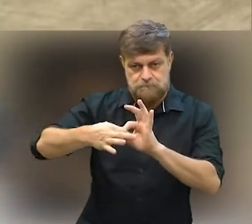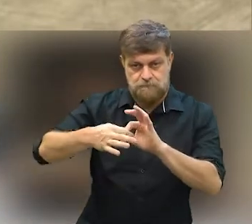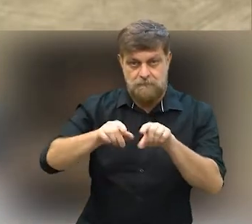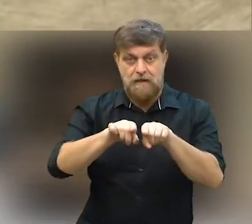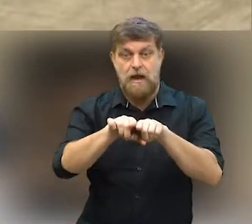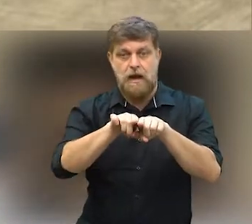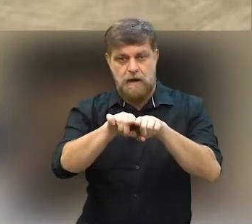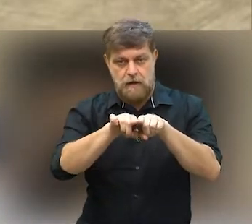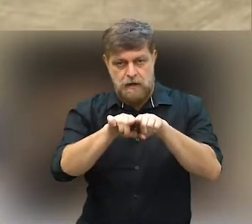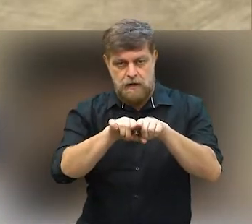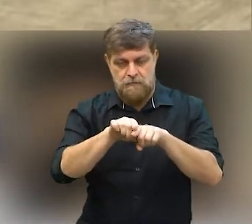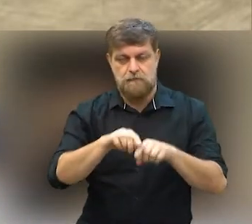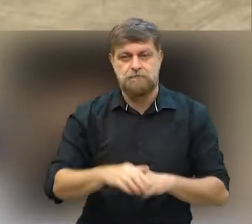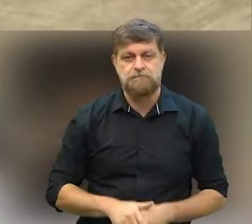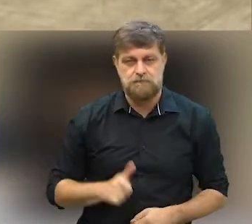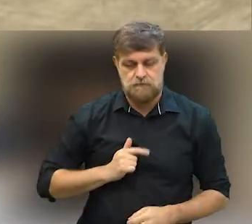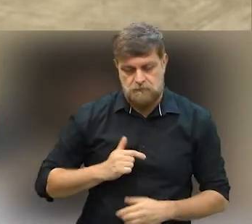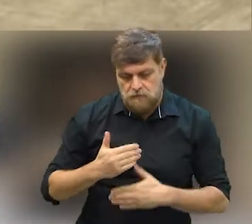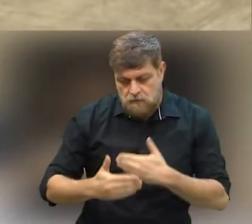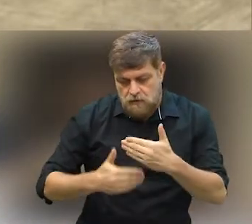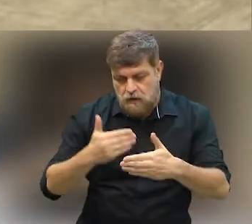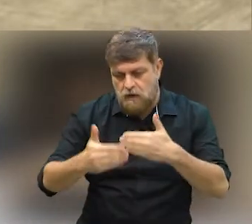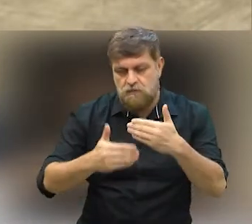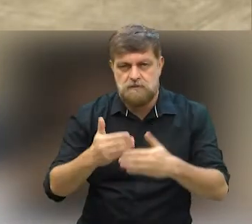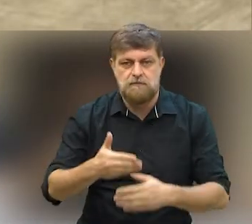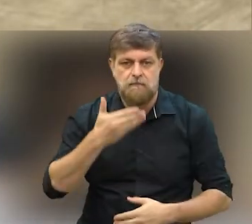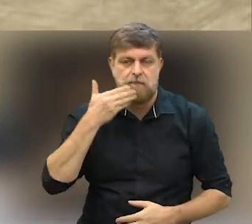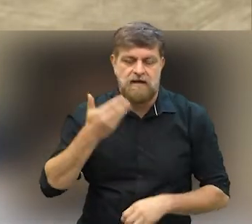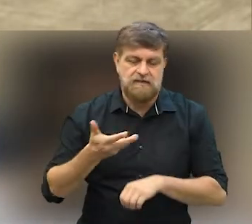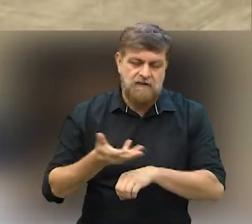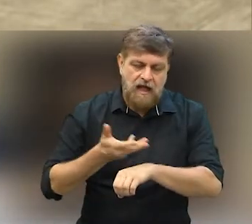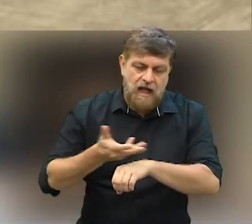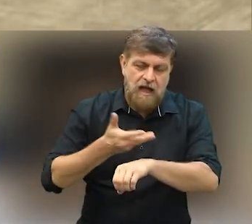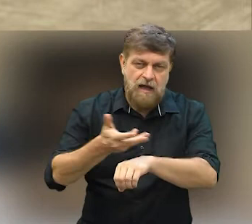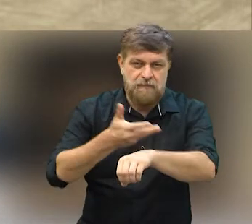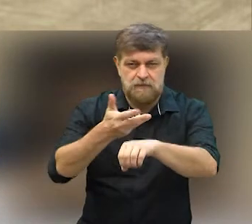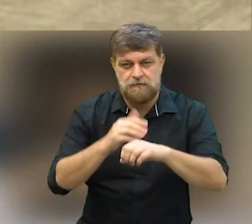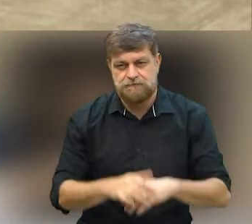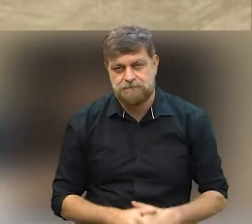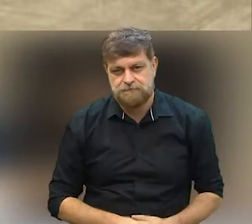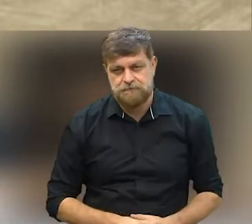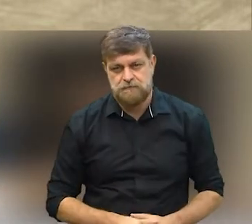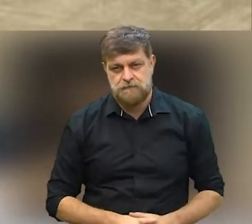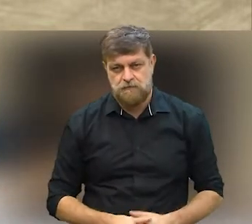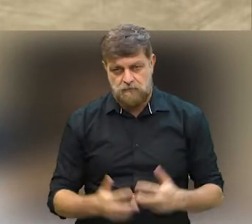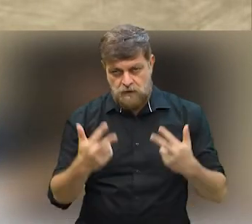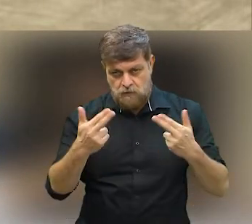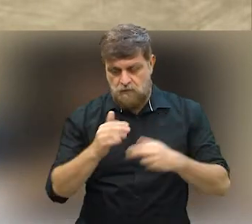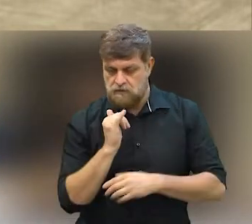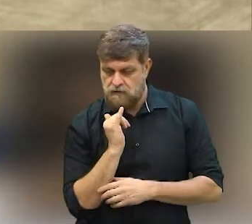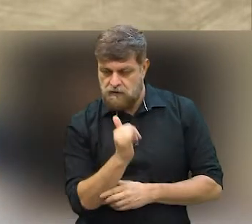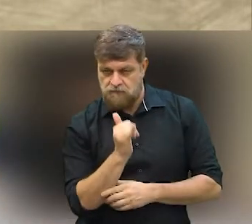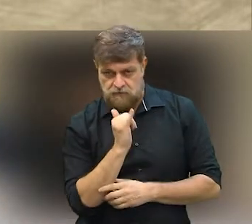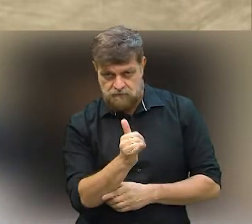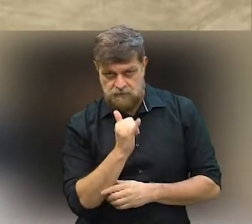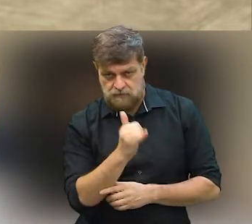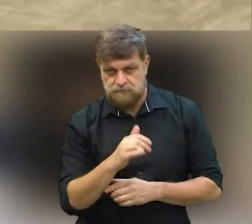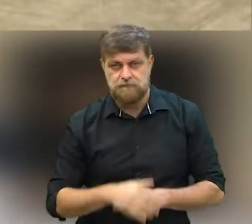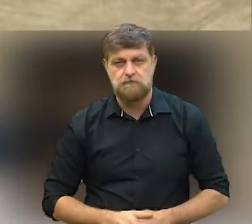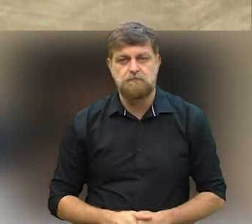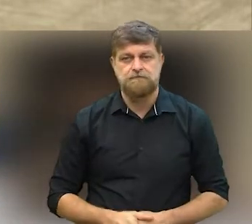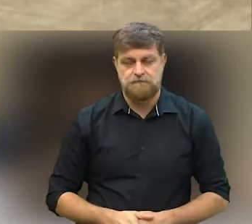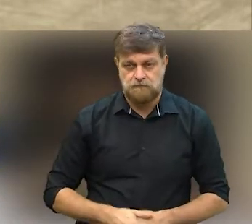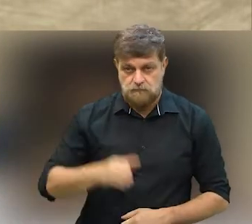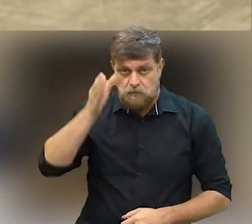Congo com isso obviamente a as coisas tendem a fluir de uma forma muito mais rápida muito mais série como